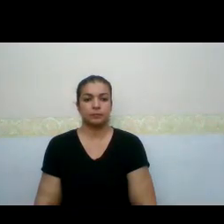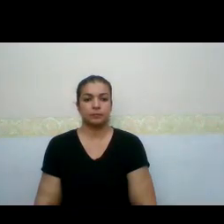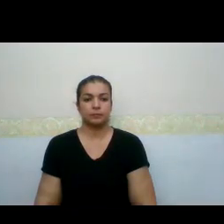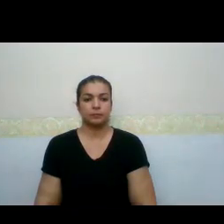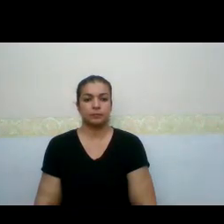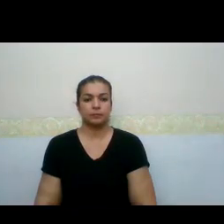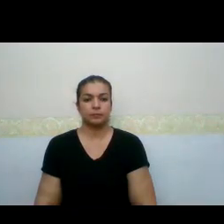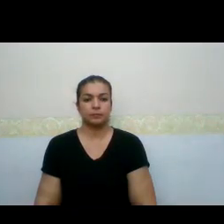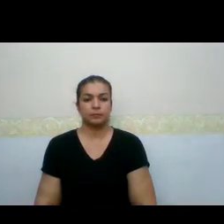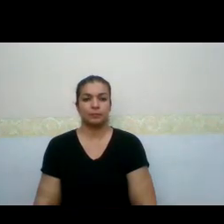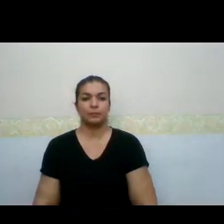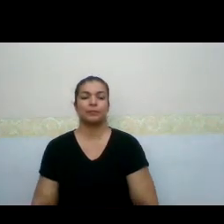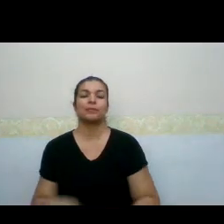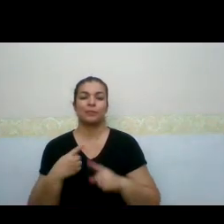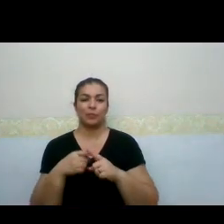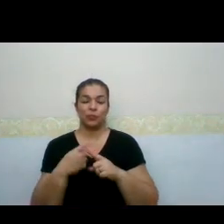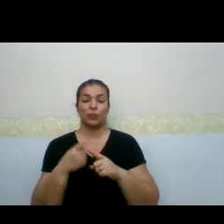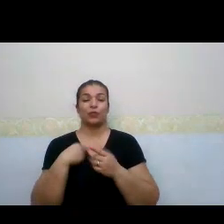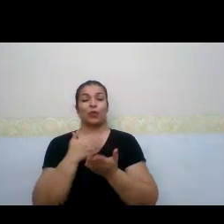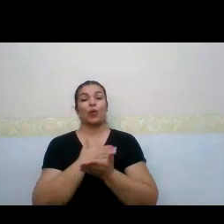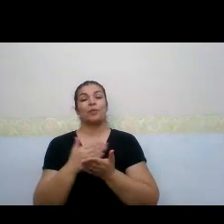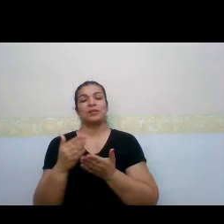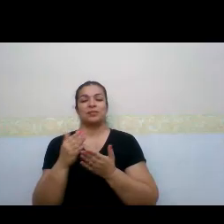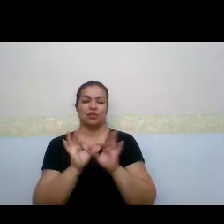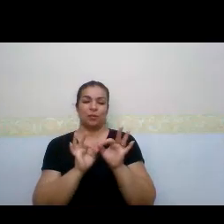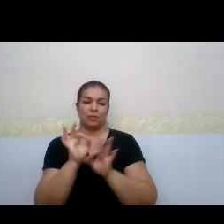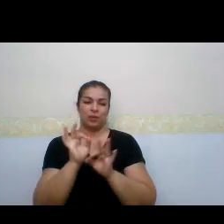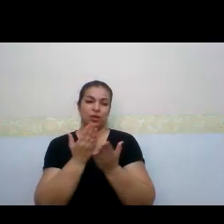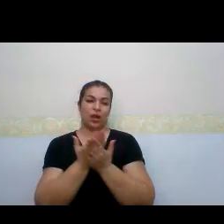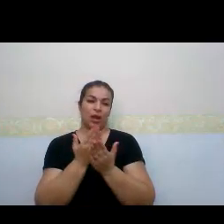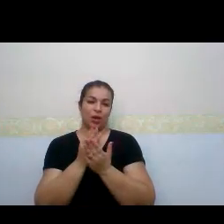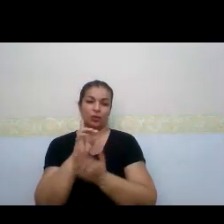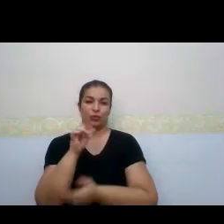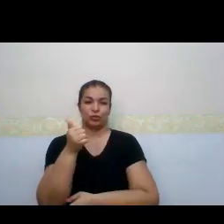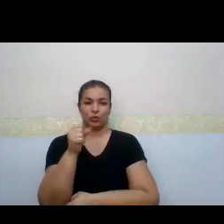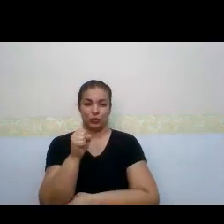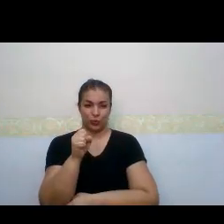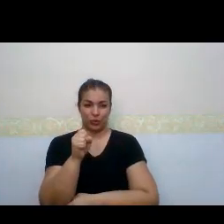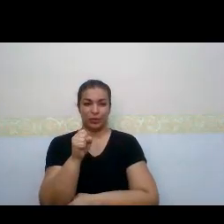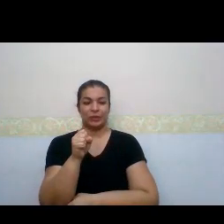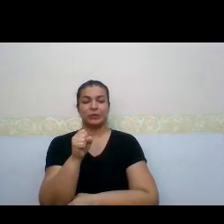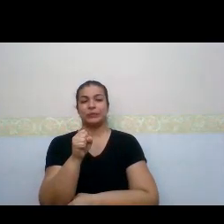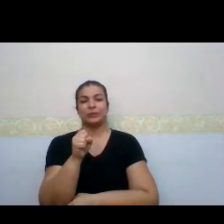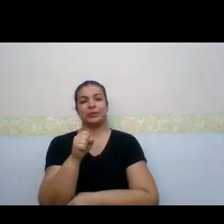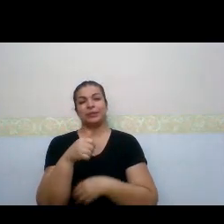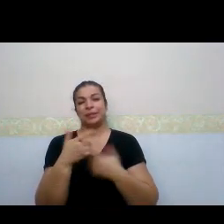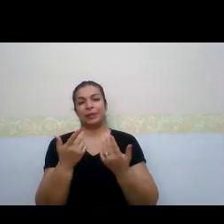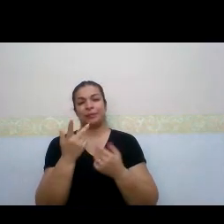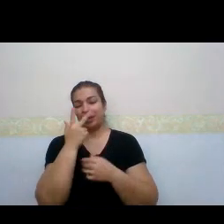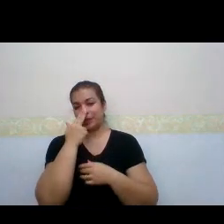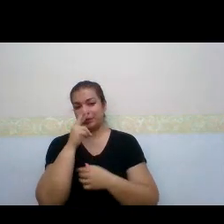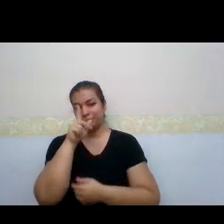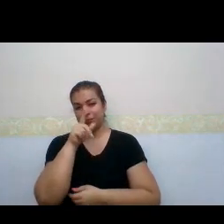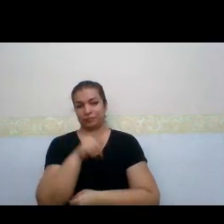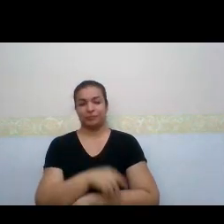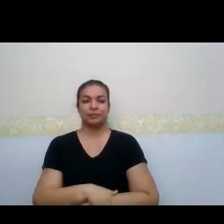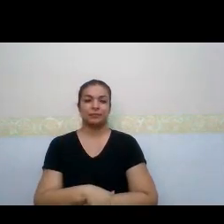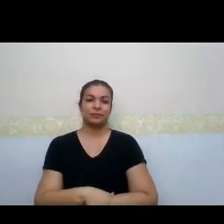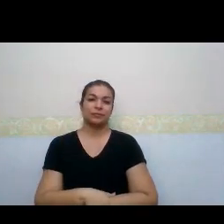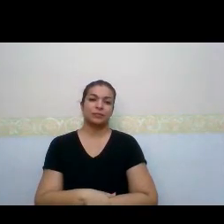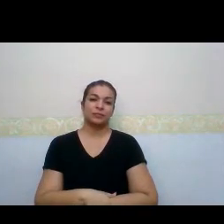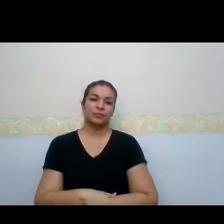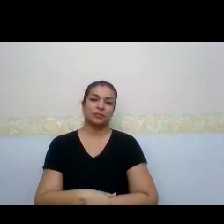eu comecei a já planejar a aula do dia 18 e meio que misturou aqui com essa aula. Vamos voltar aqui atrás para